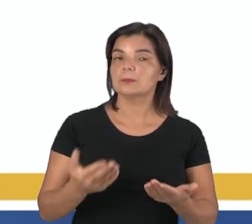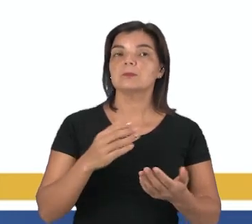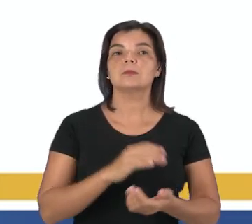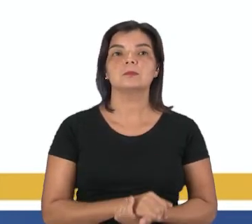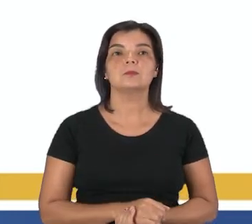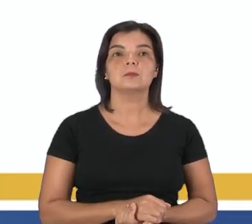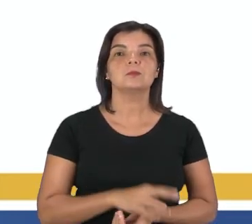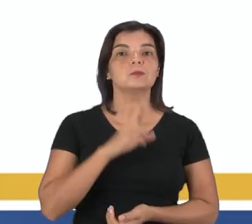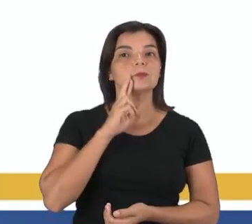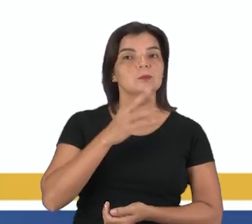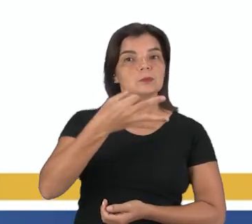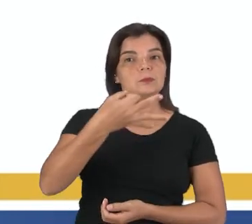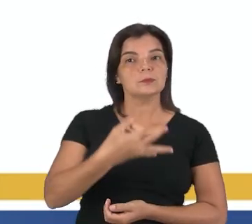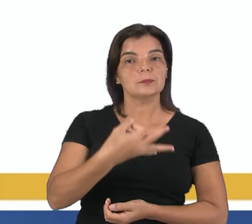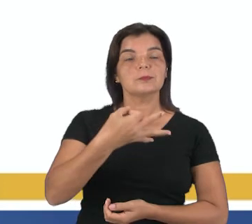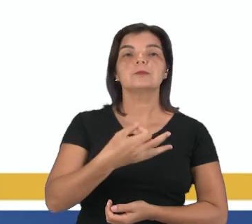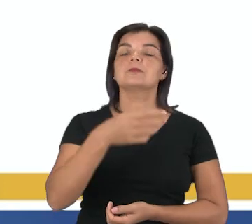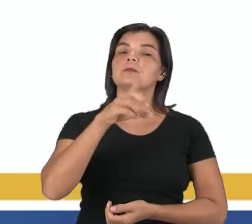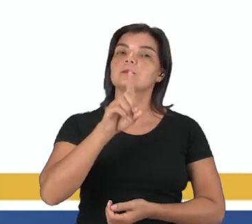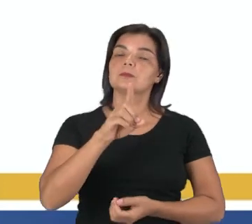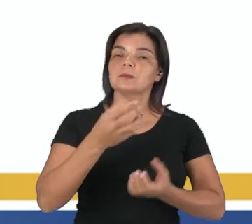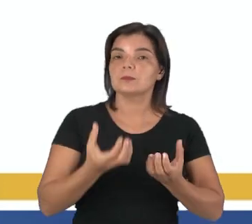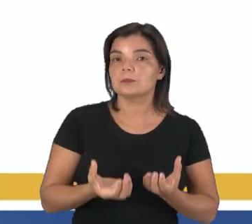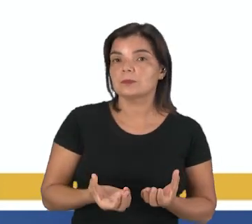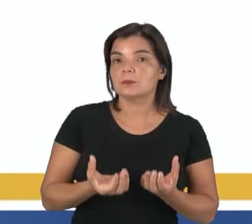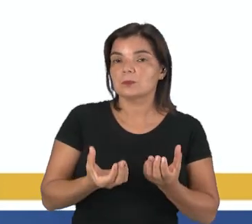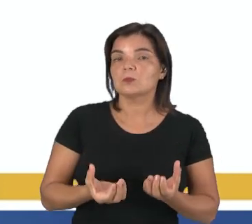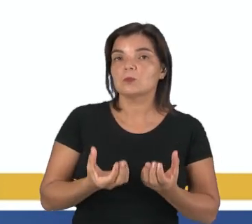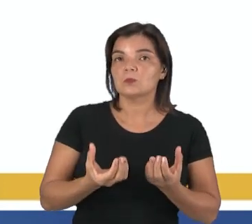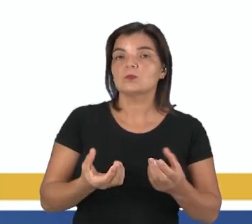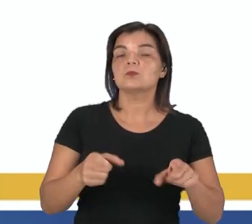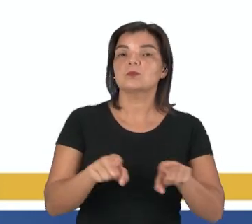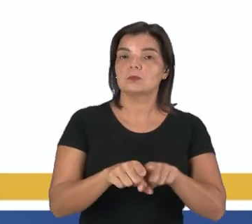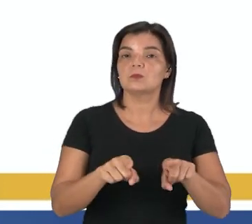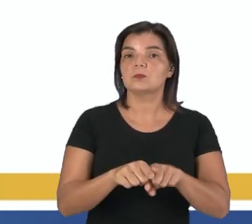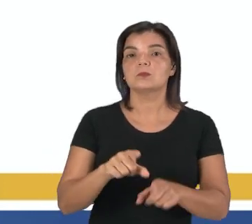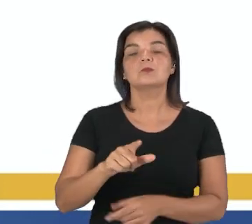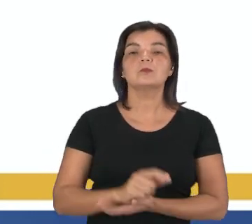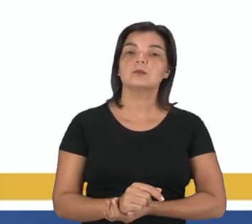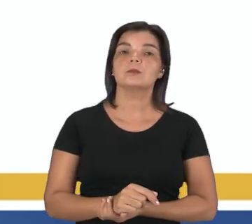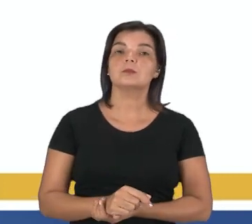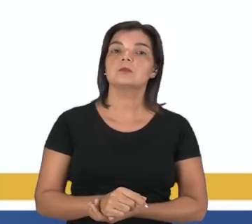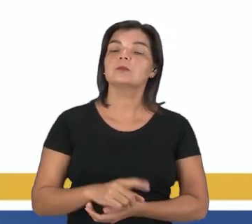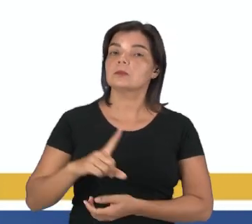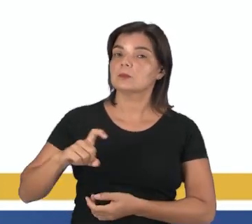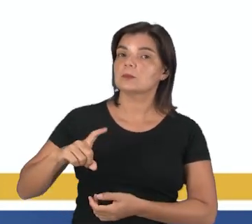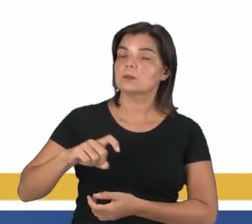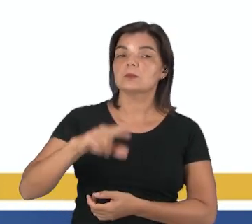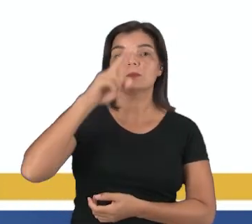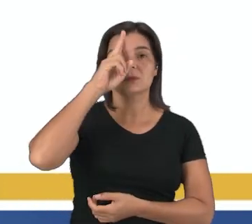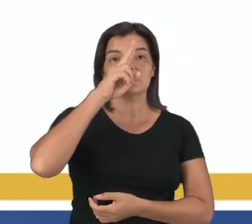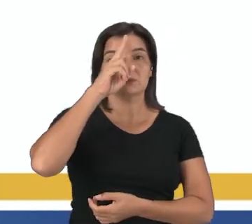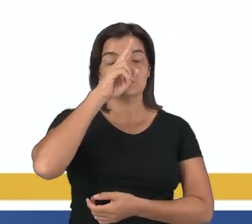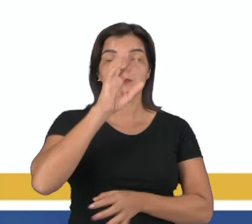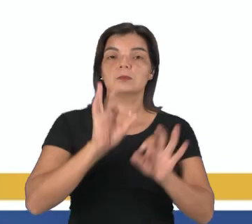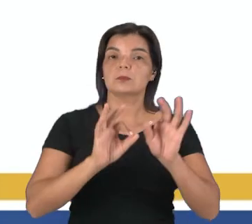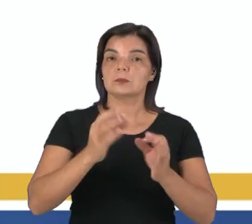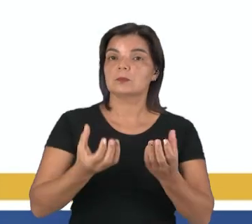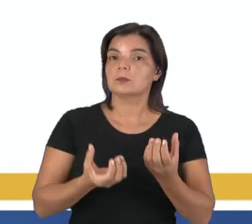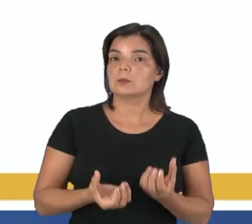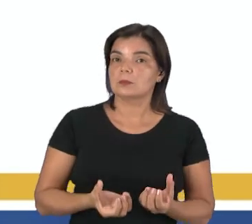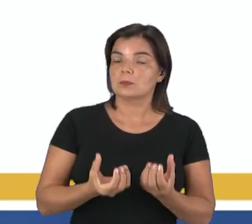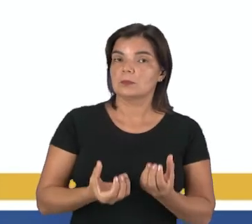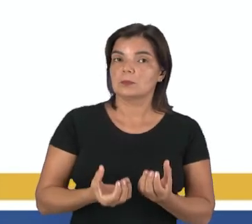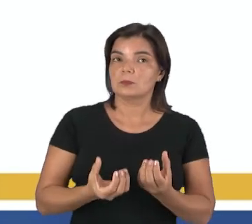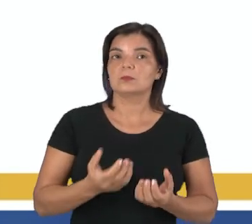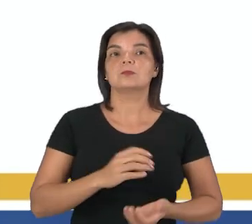Nesse caso, pessoal, a produção dos espermatozoides, né, que vão ser aí os gametas masculinos, lembre-se que eles vão ser produzidos lá